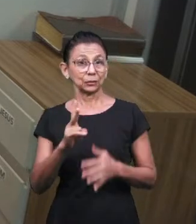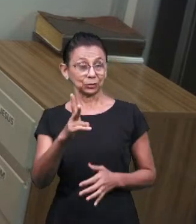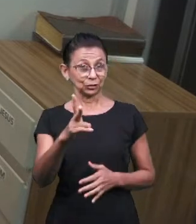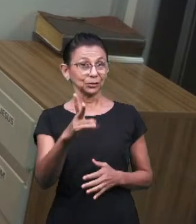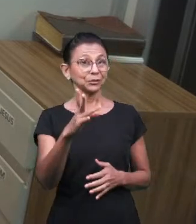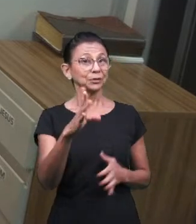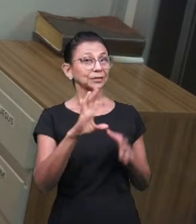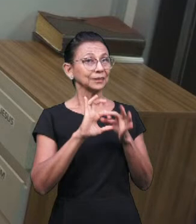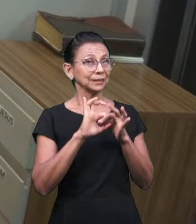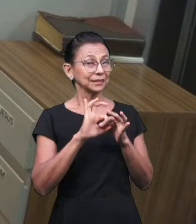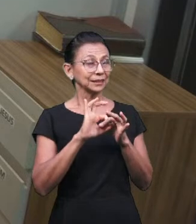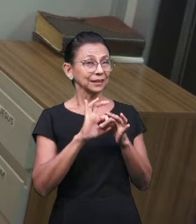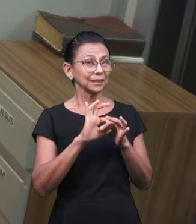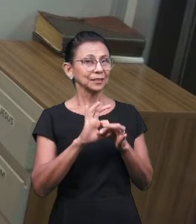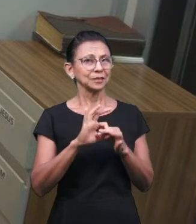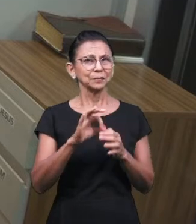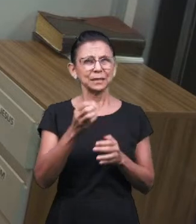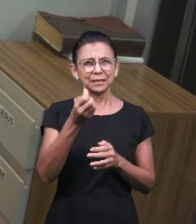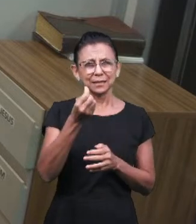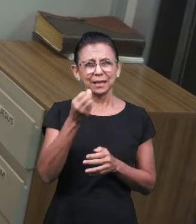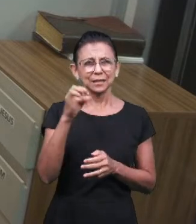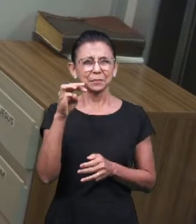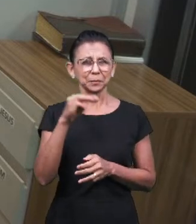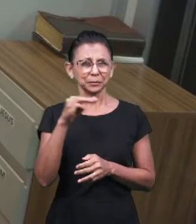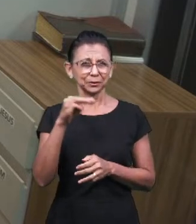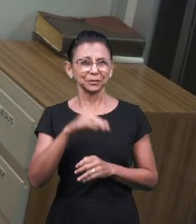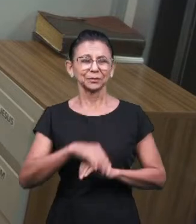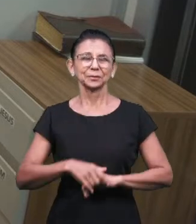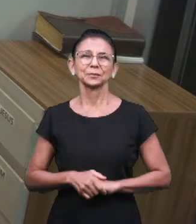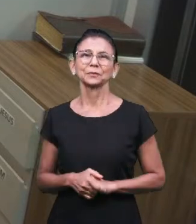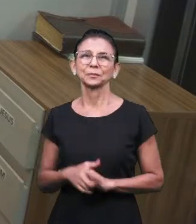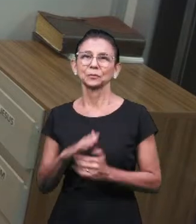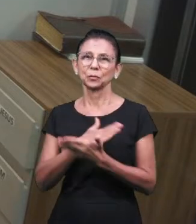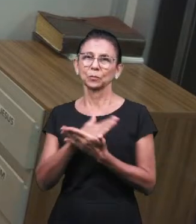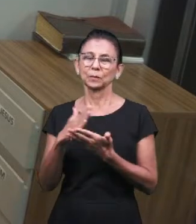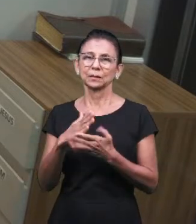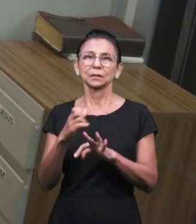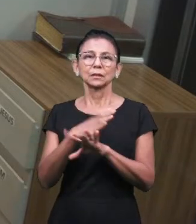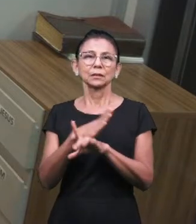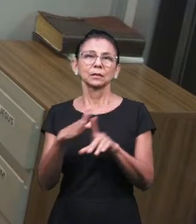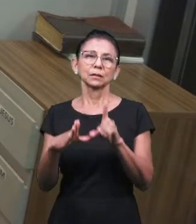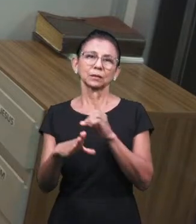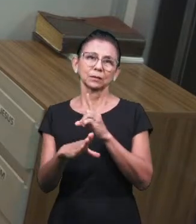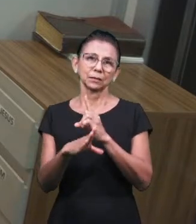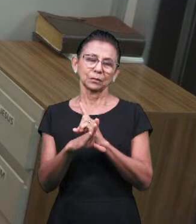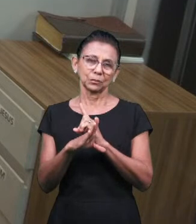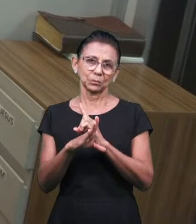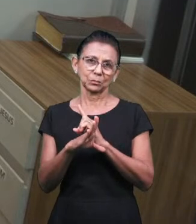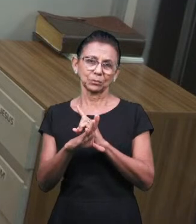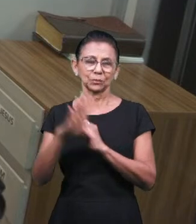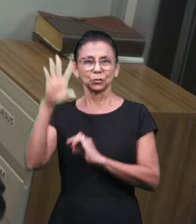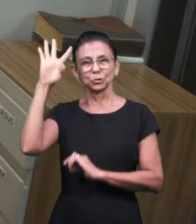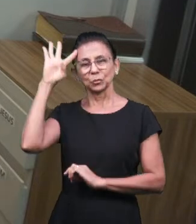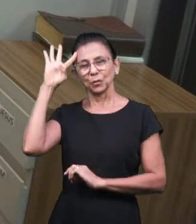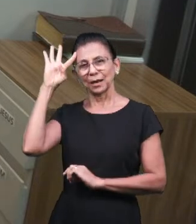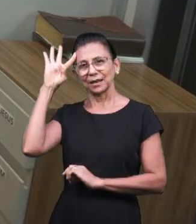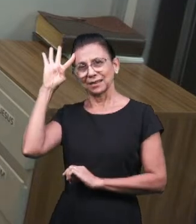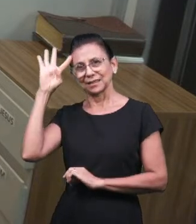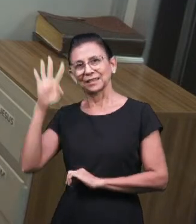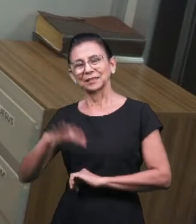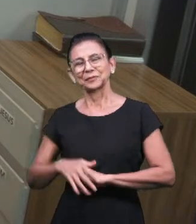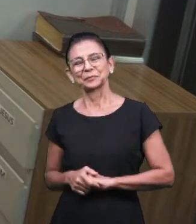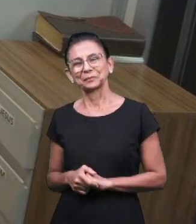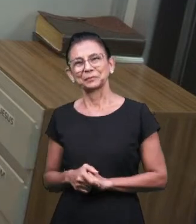daqui a pouco, daqui a 6 minutos, nós iremos começar o nosso culto desta noite, desta quarta-feira, culto das